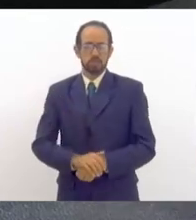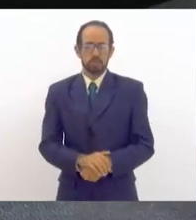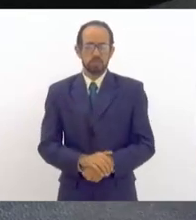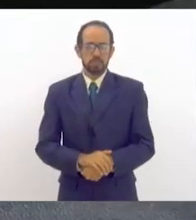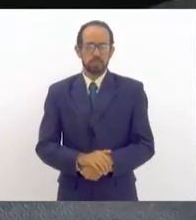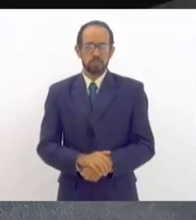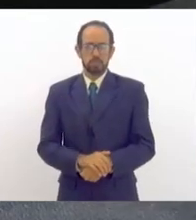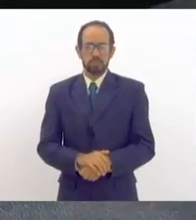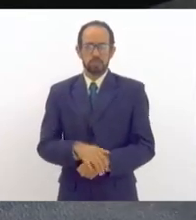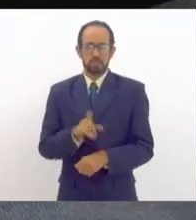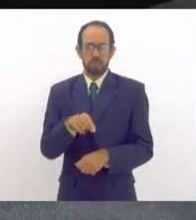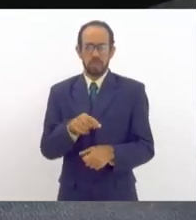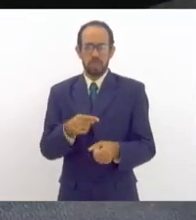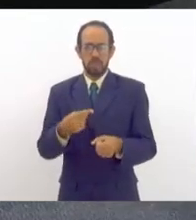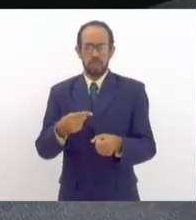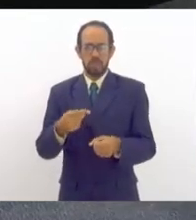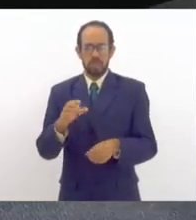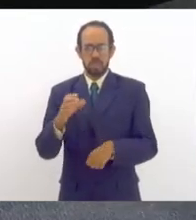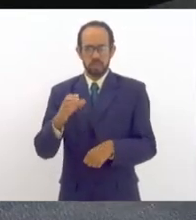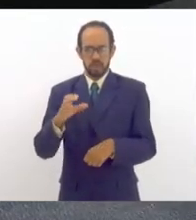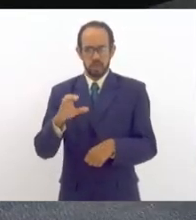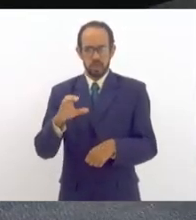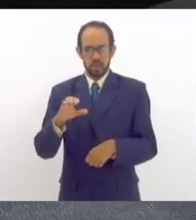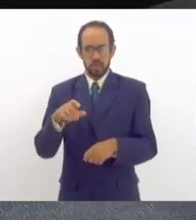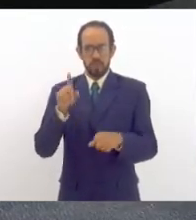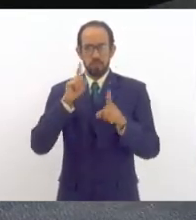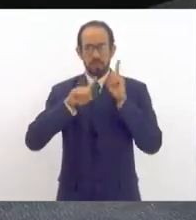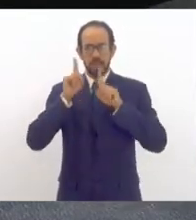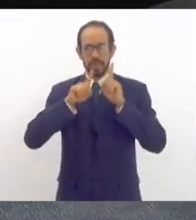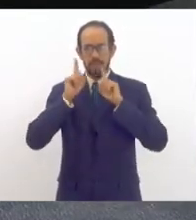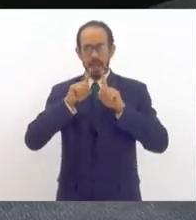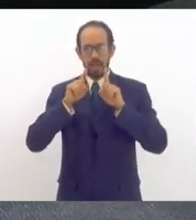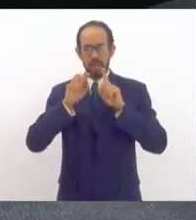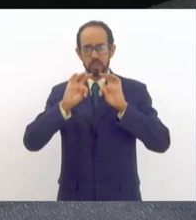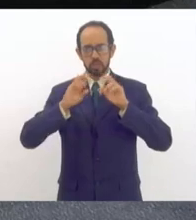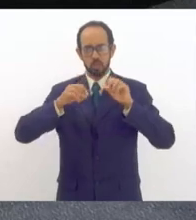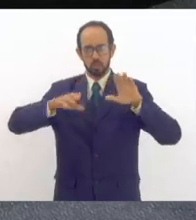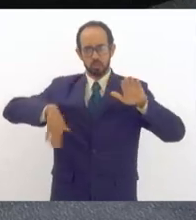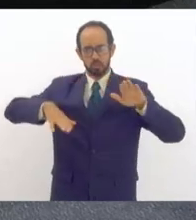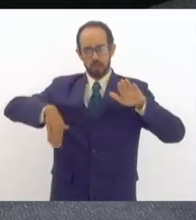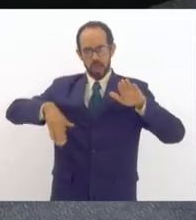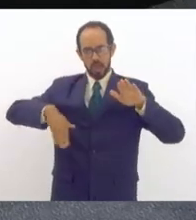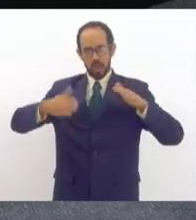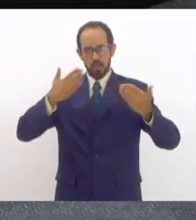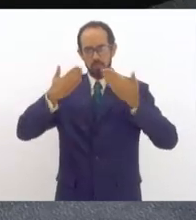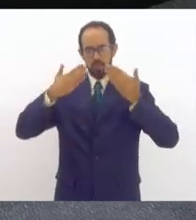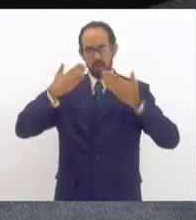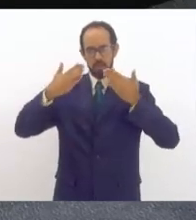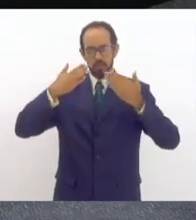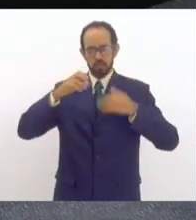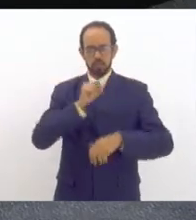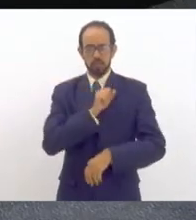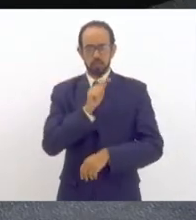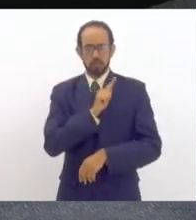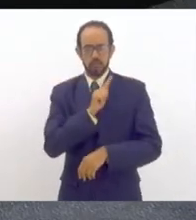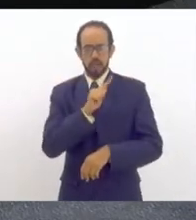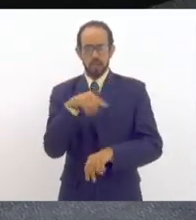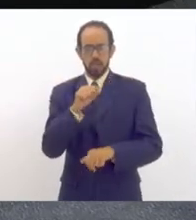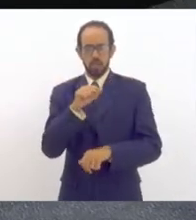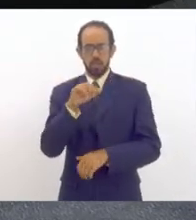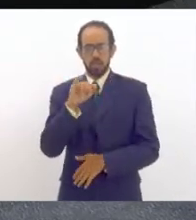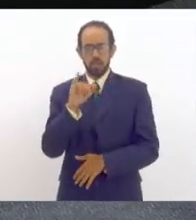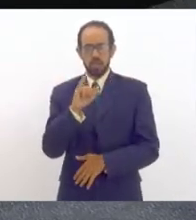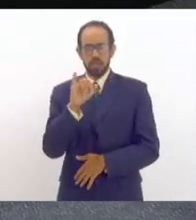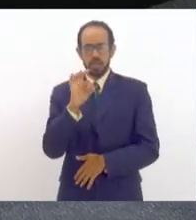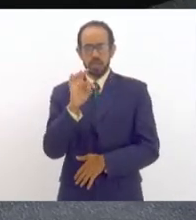envolvendo Niterói Maricá e toda a parte Litorânea em comparação a São Gonçalo Itaboraí e municípios